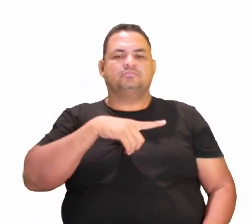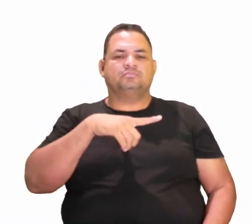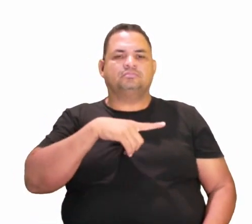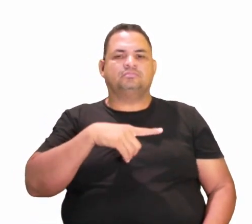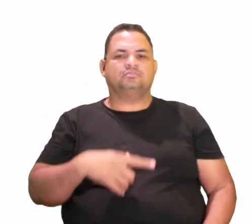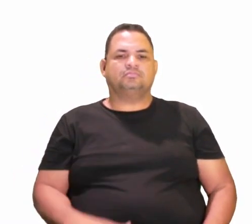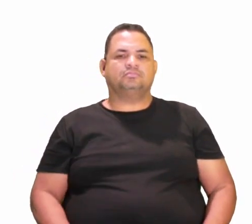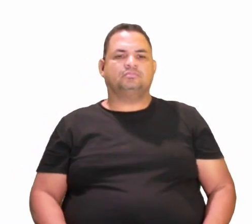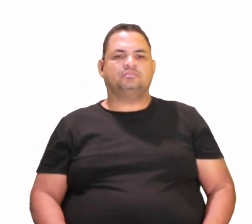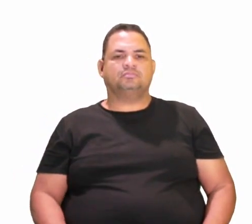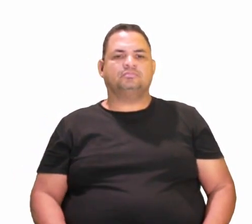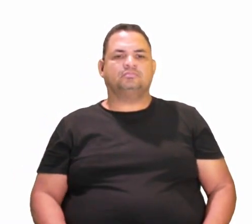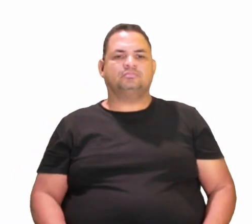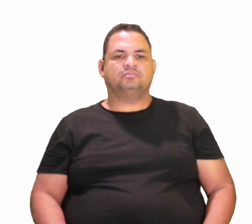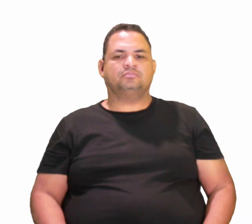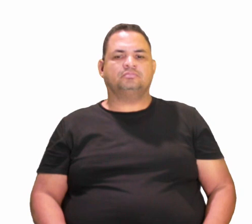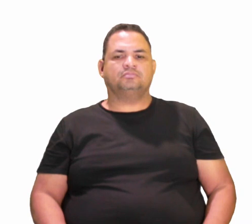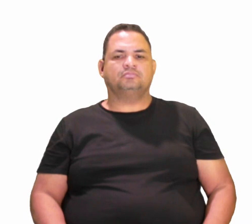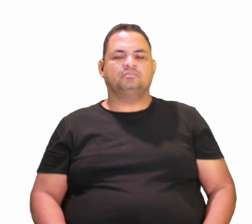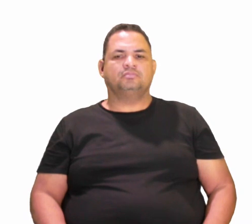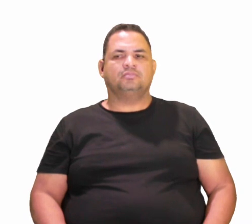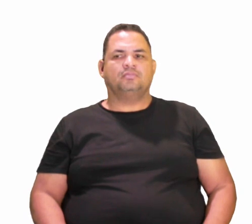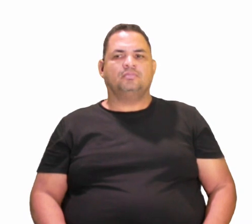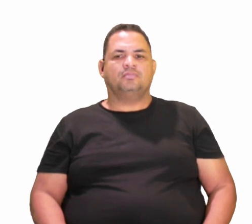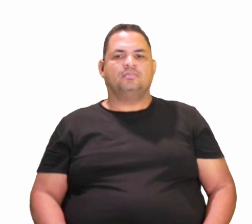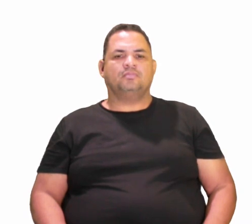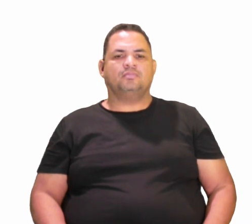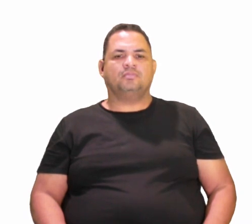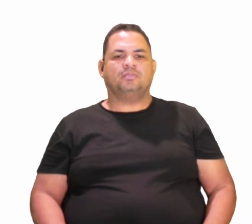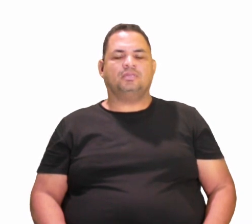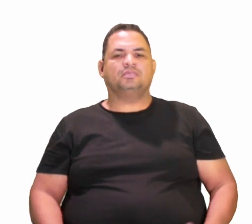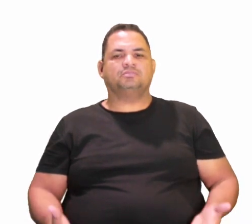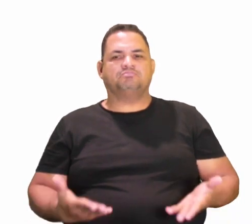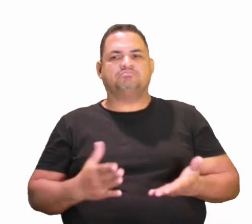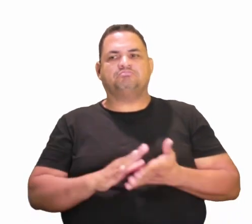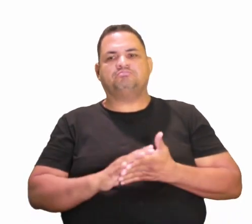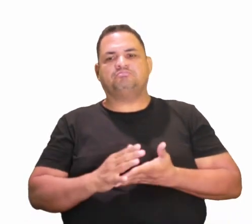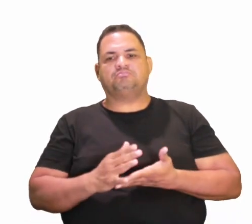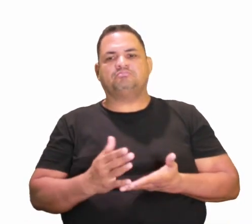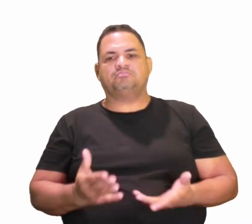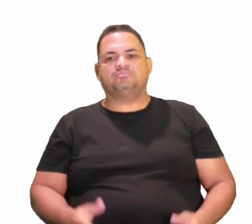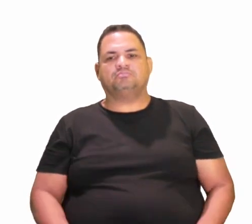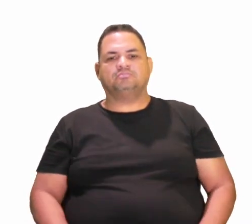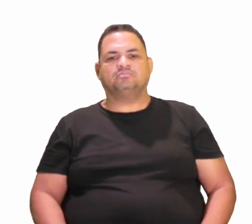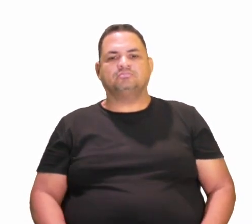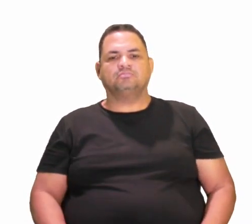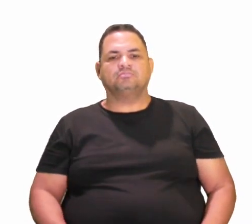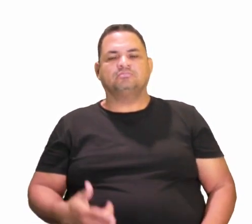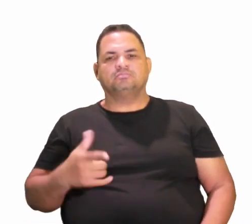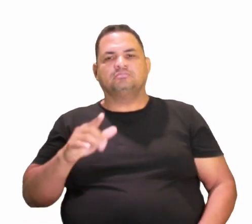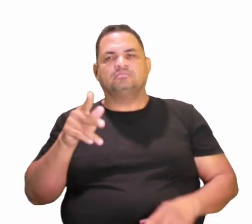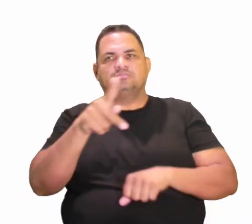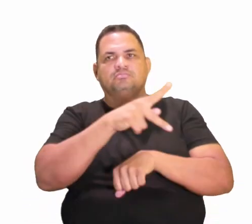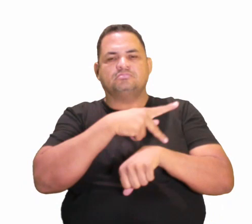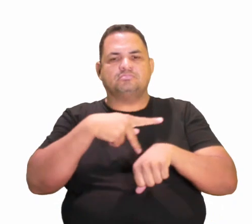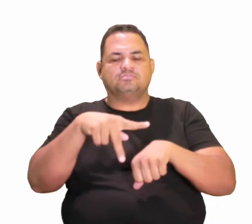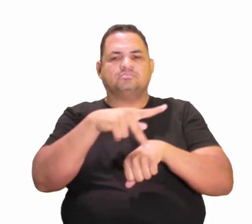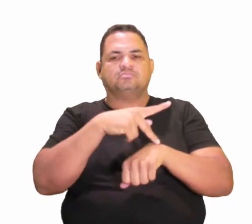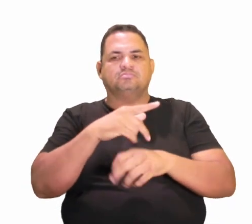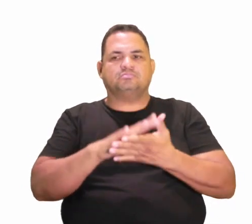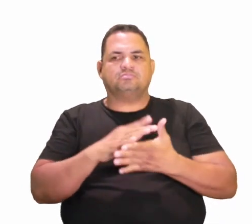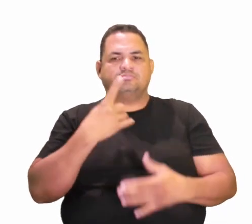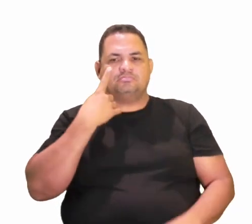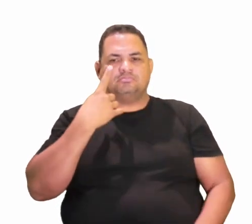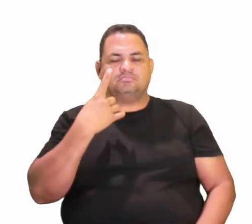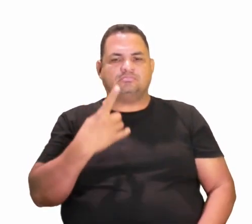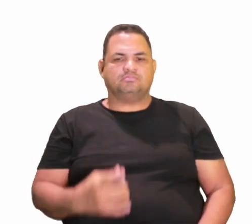o Halloween, que ele é muito, muito, muito queridinho, né? Em outros países. E olha